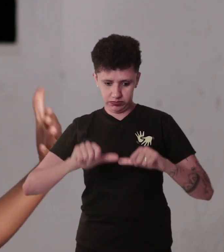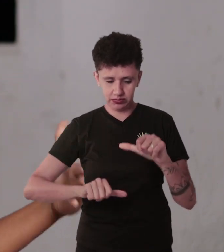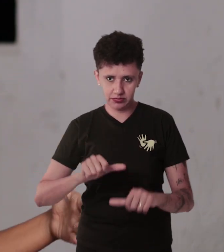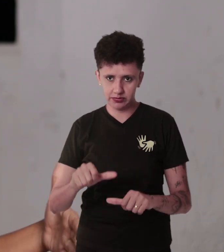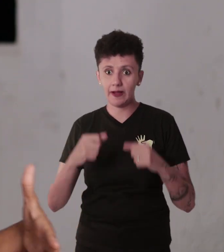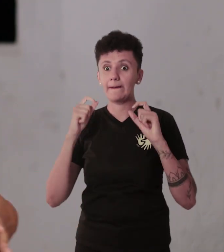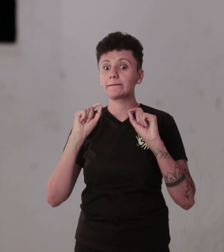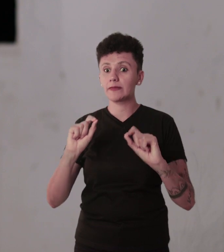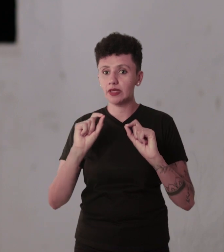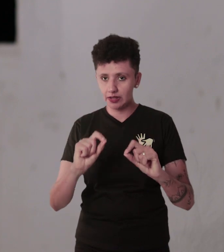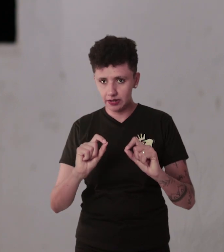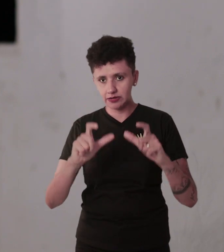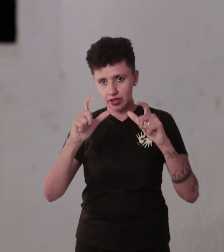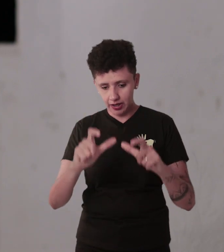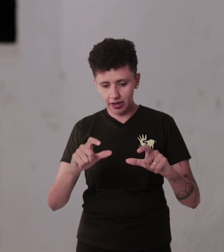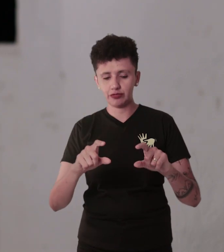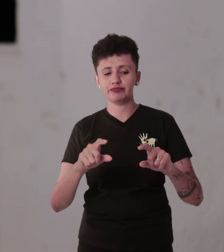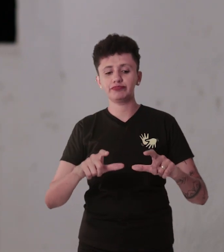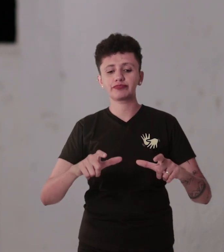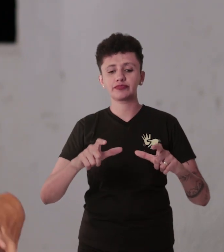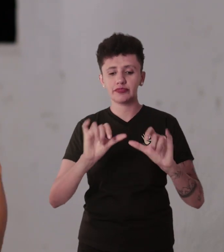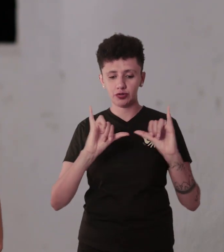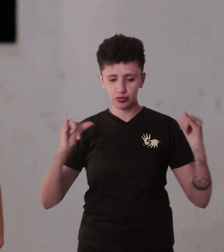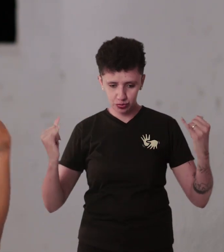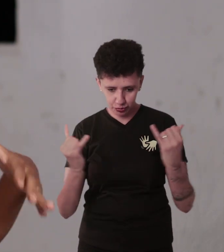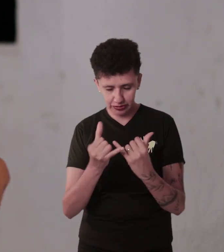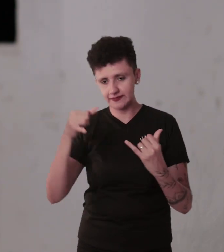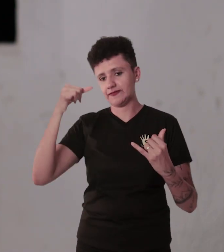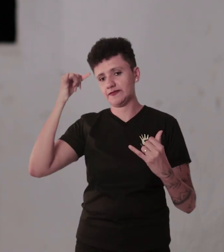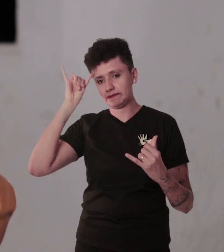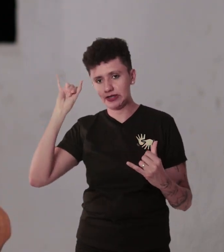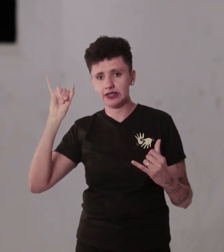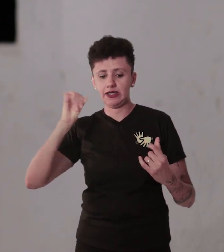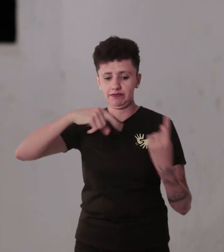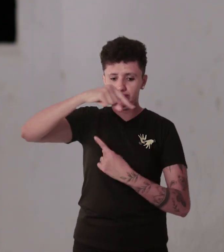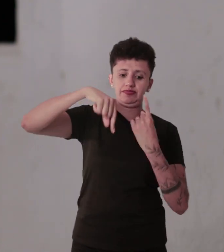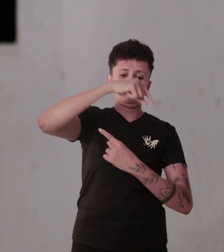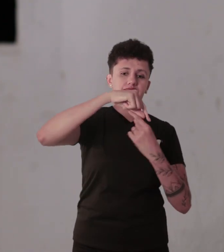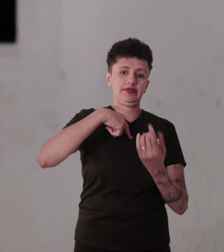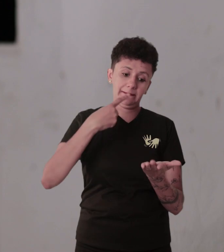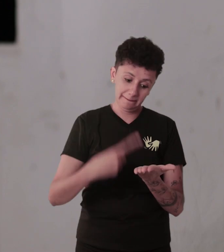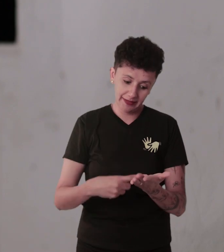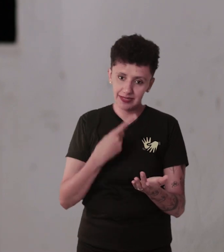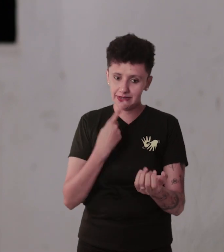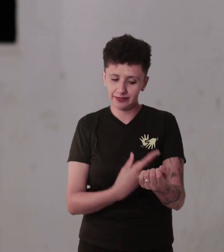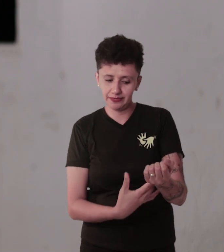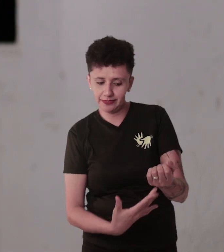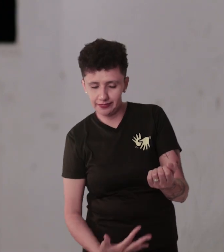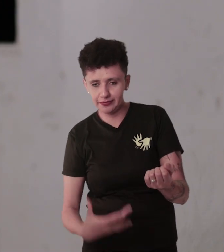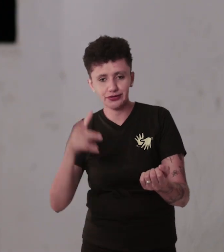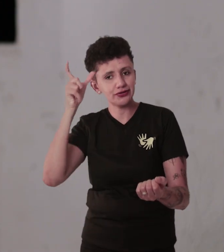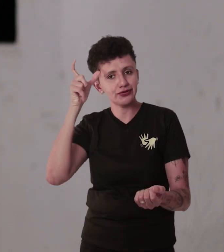ele precisaria chegar num curral, girar várias vezes, né, fazer um pacto